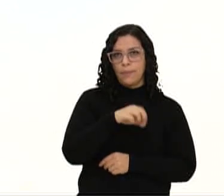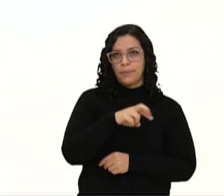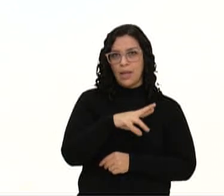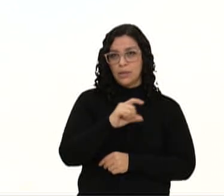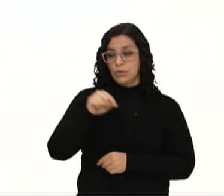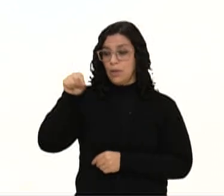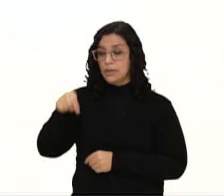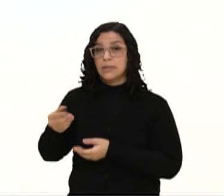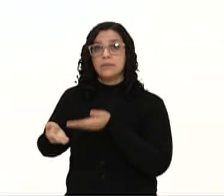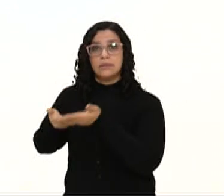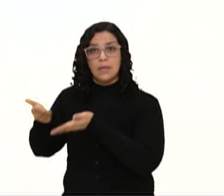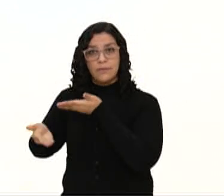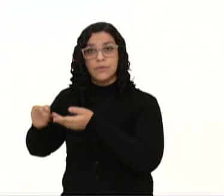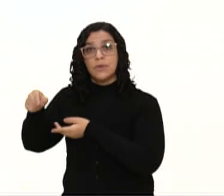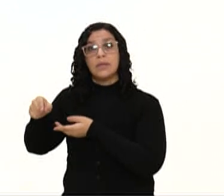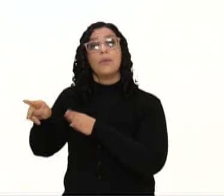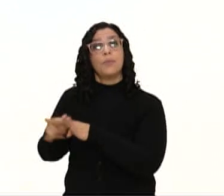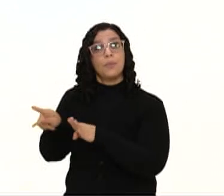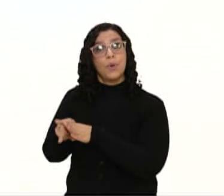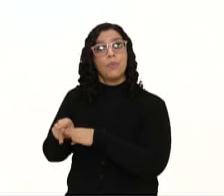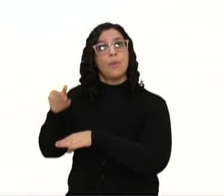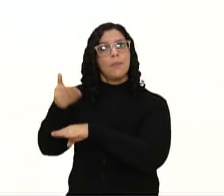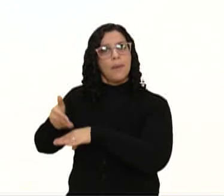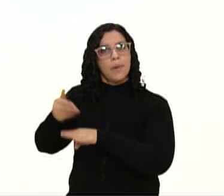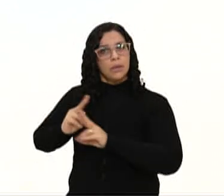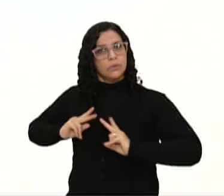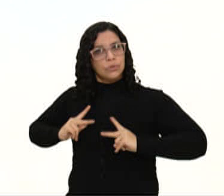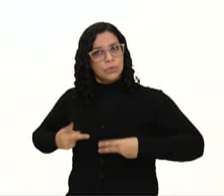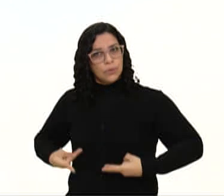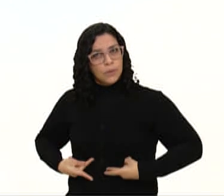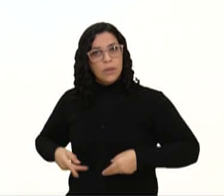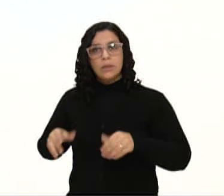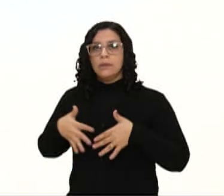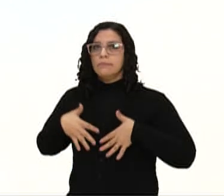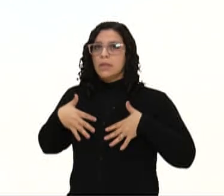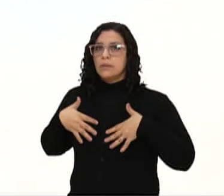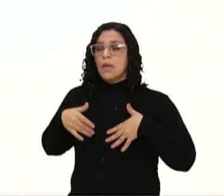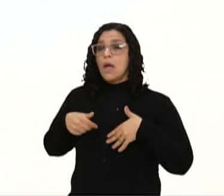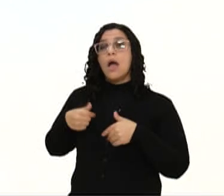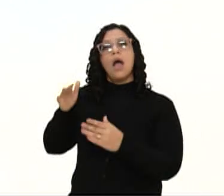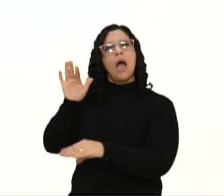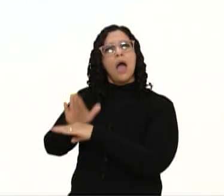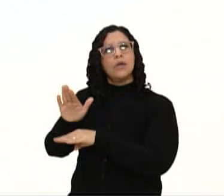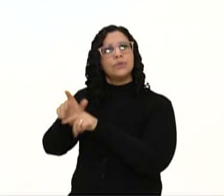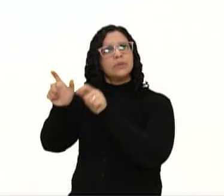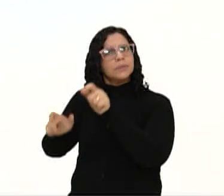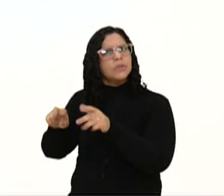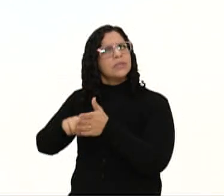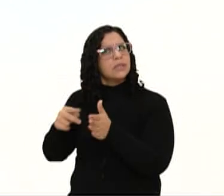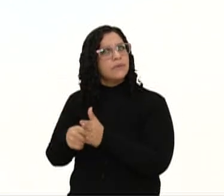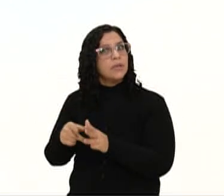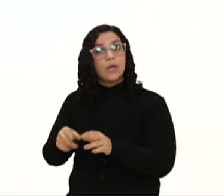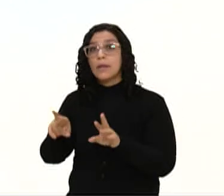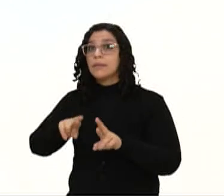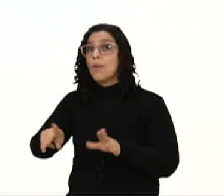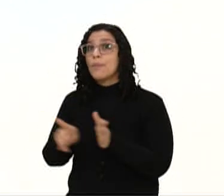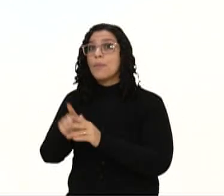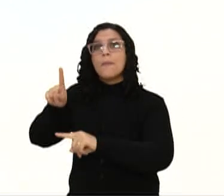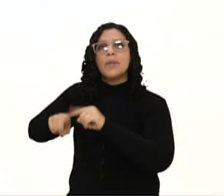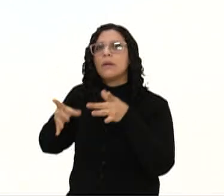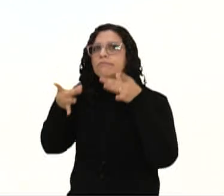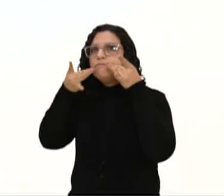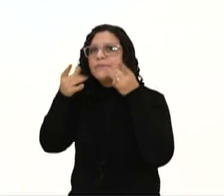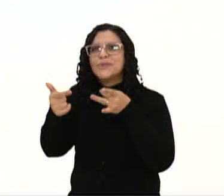E um serviço é um produto, uma atividade humana que satisfaz uma necessidade sem assumir uma forma